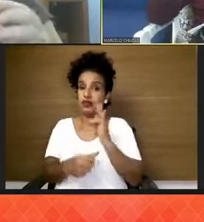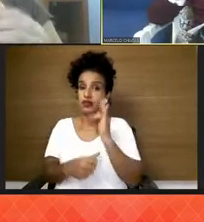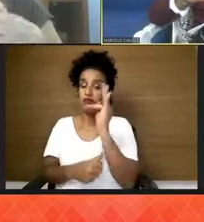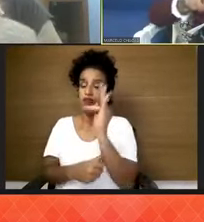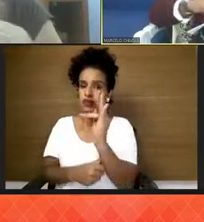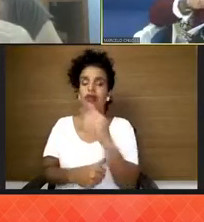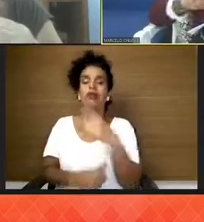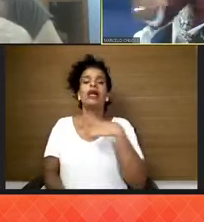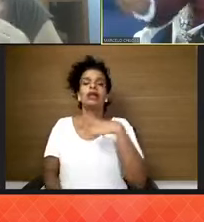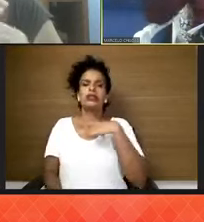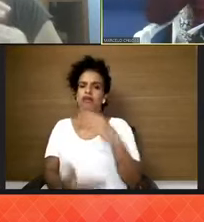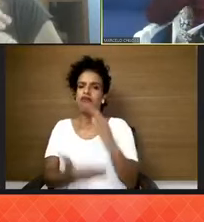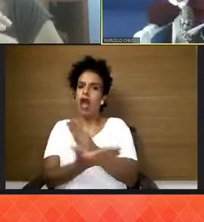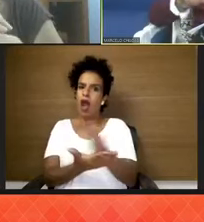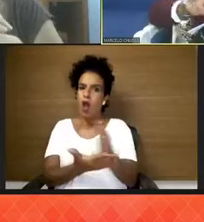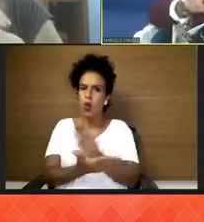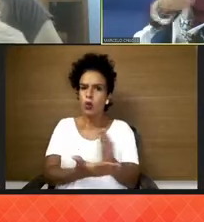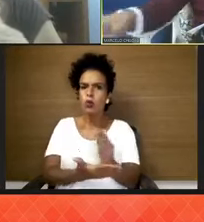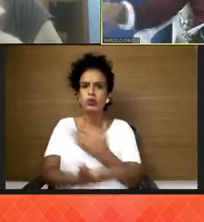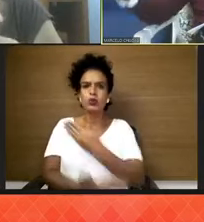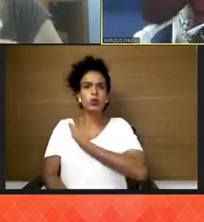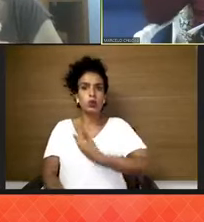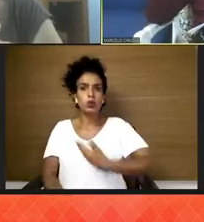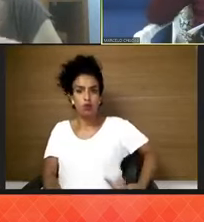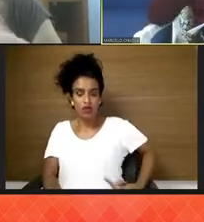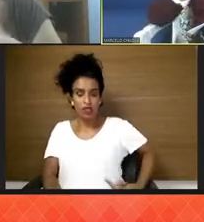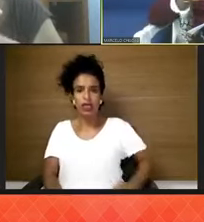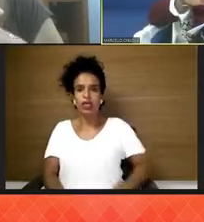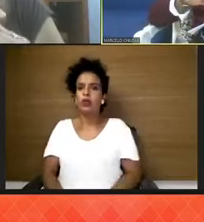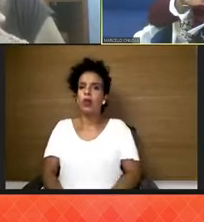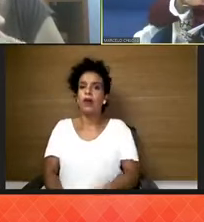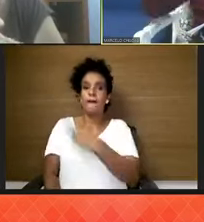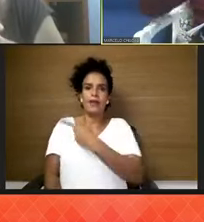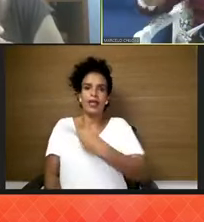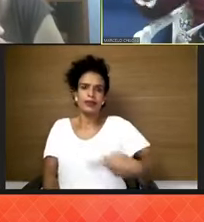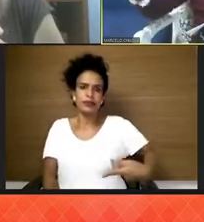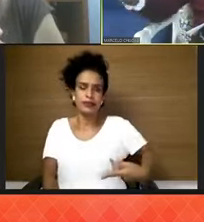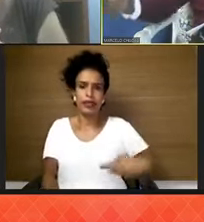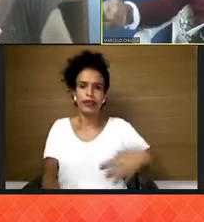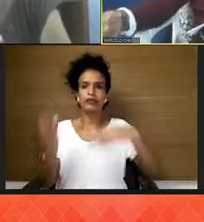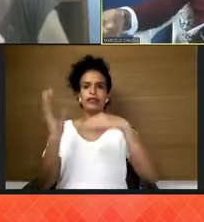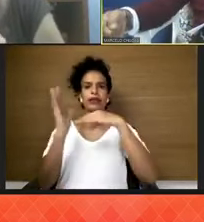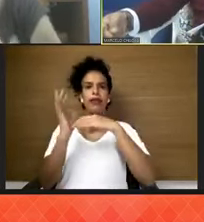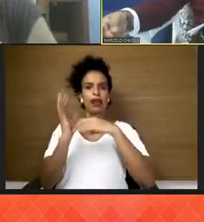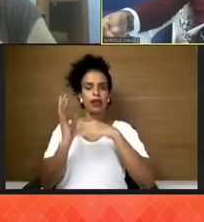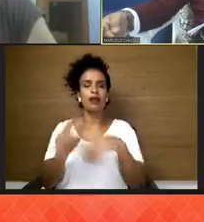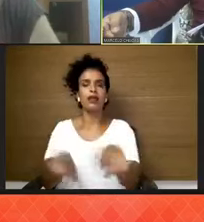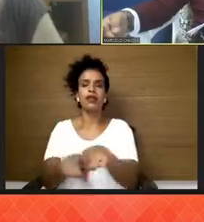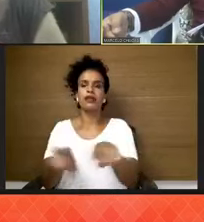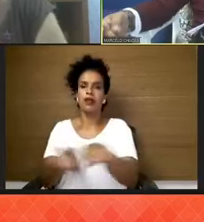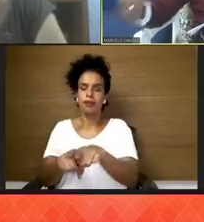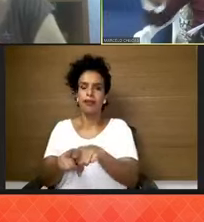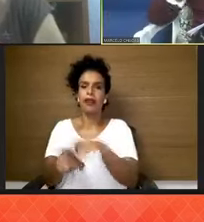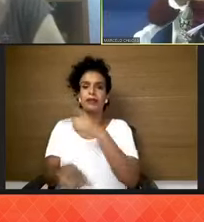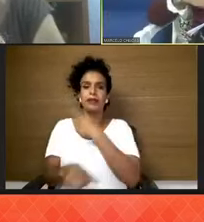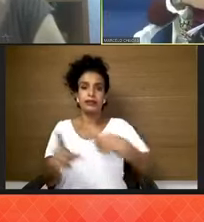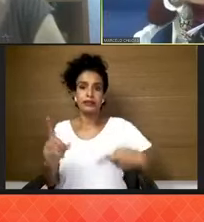governadores, presidente da Câmara, presidente do Senado, secretários de educação,